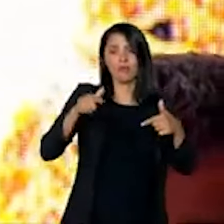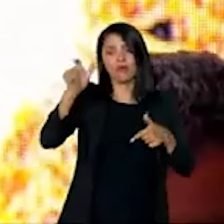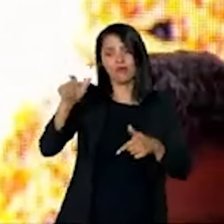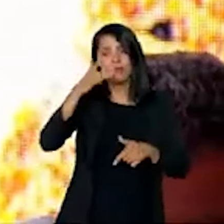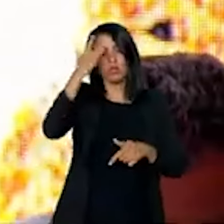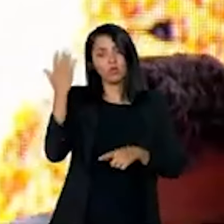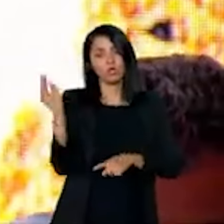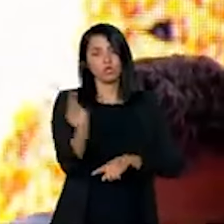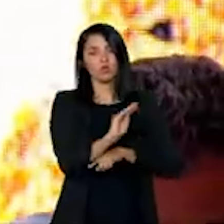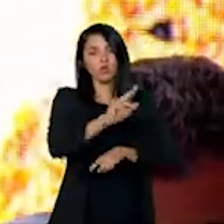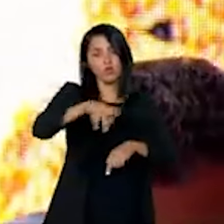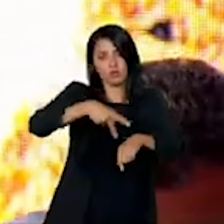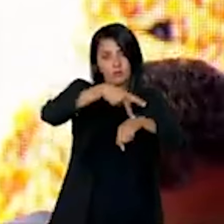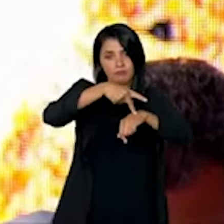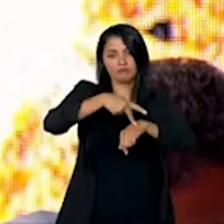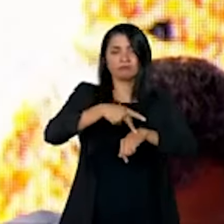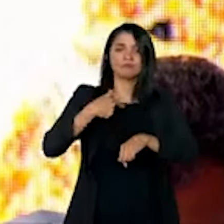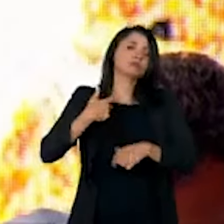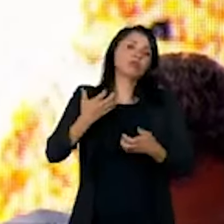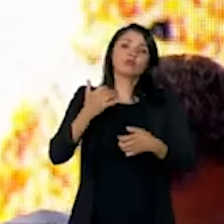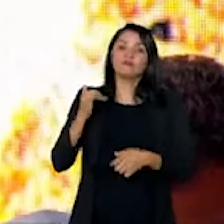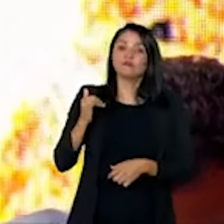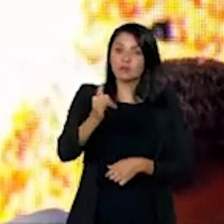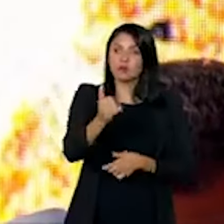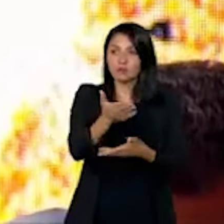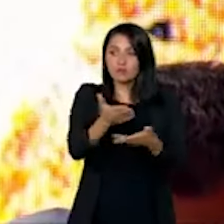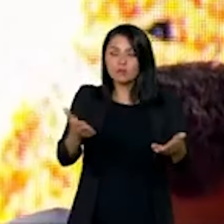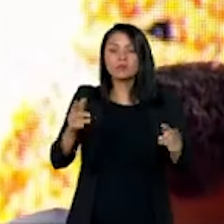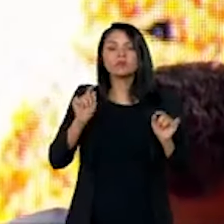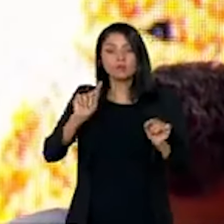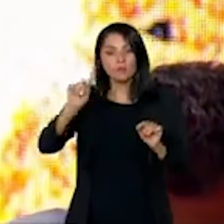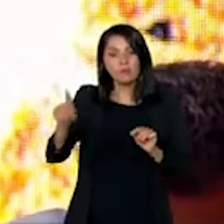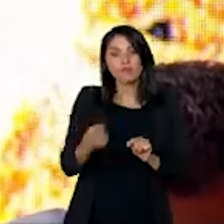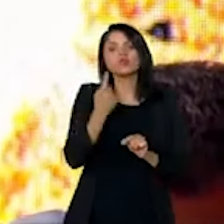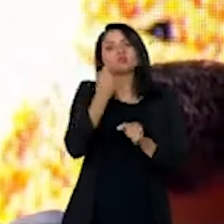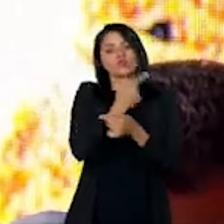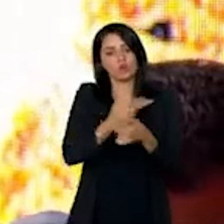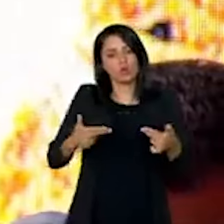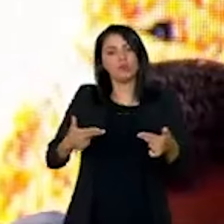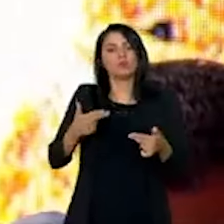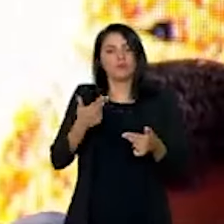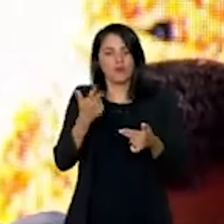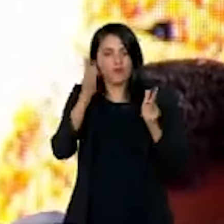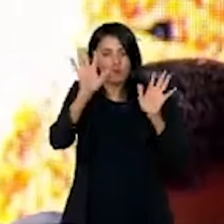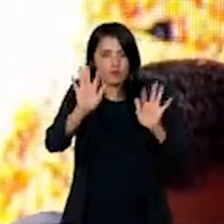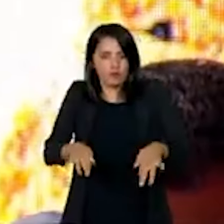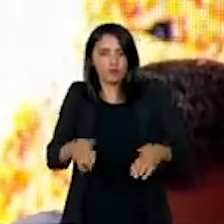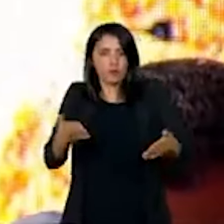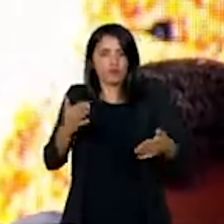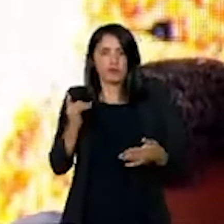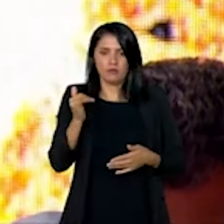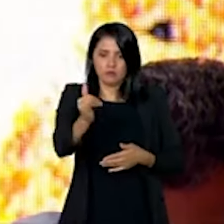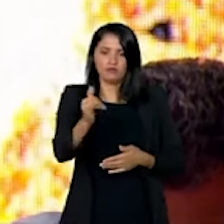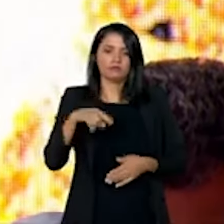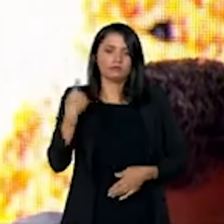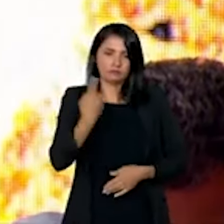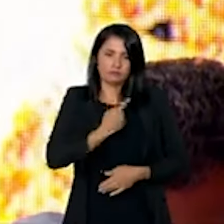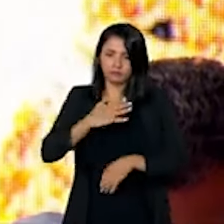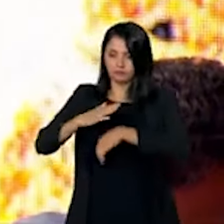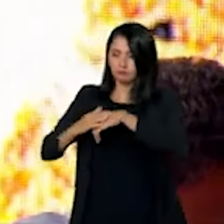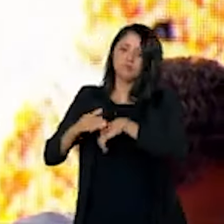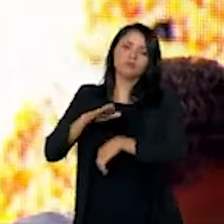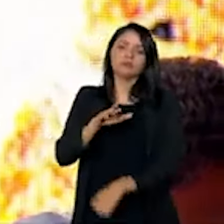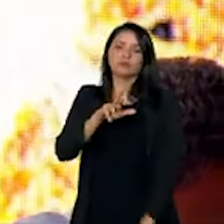cuidam desse país. Eu queria dizer para vocês mais uma coisa e vou terminar dizendo aqui. A nossa querida